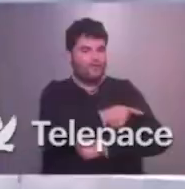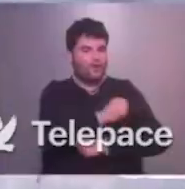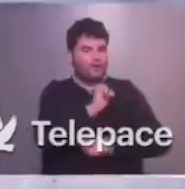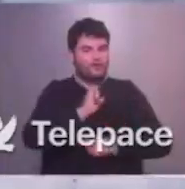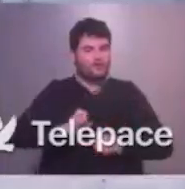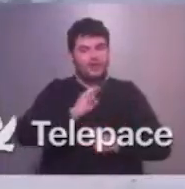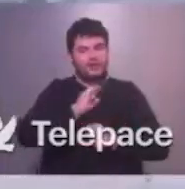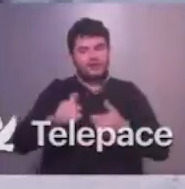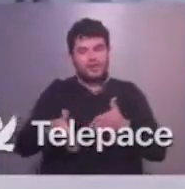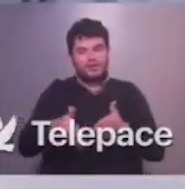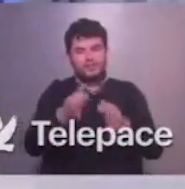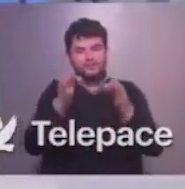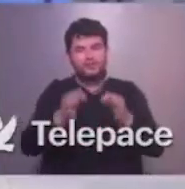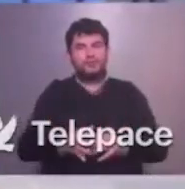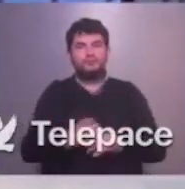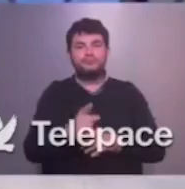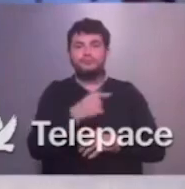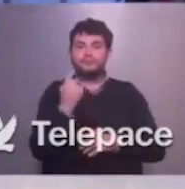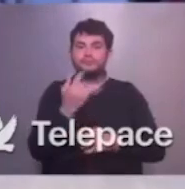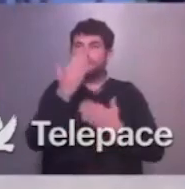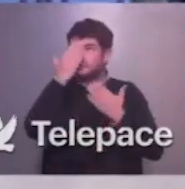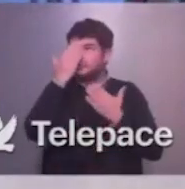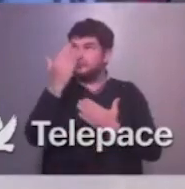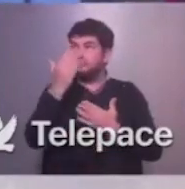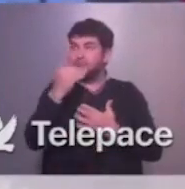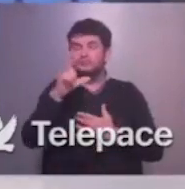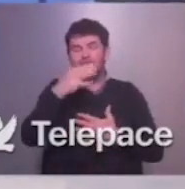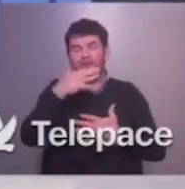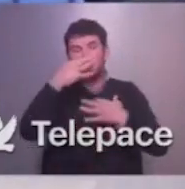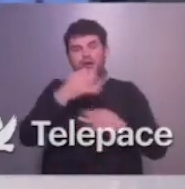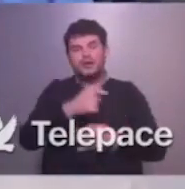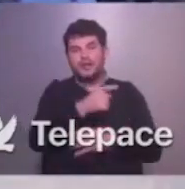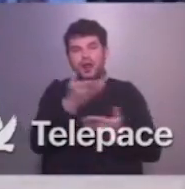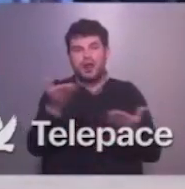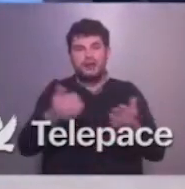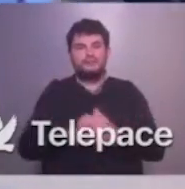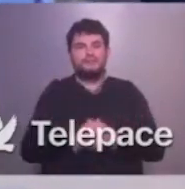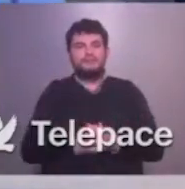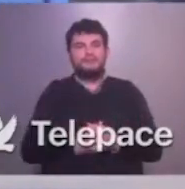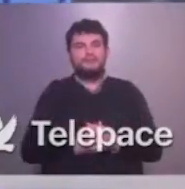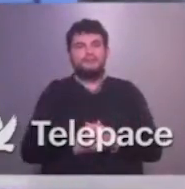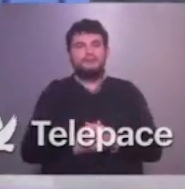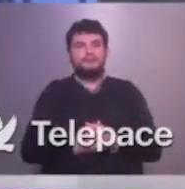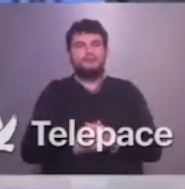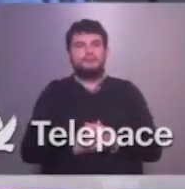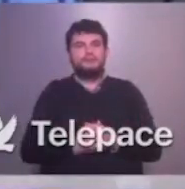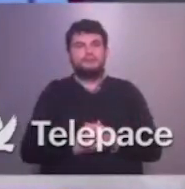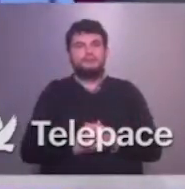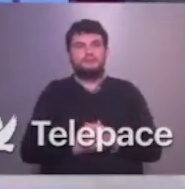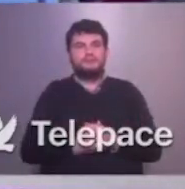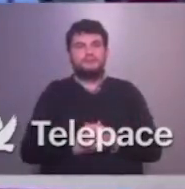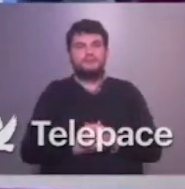do nosso caminho. Nós vos adoramos e cremos em vós.